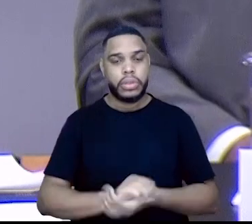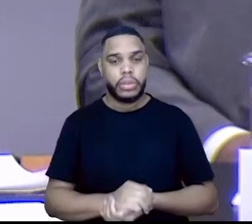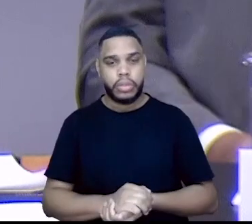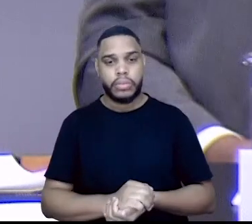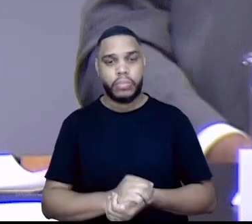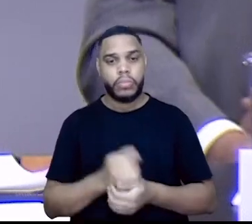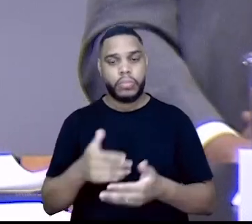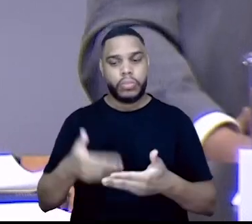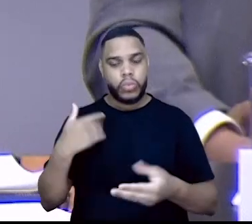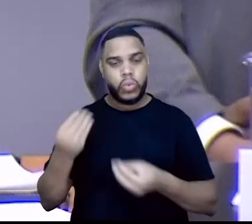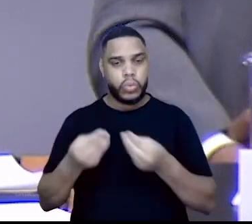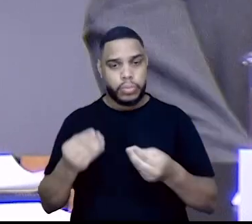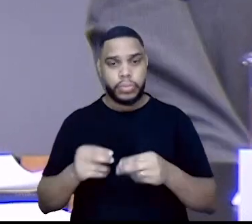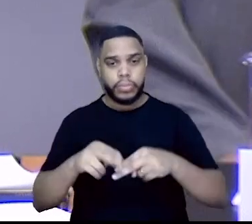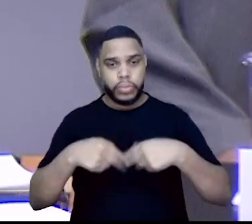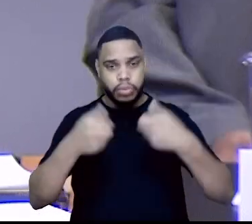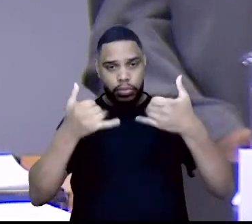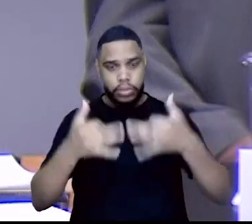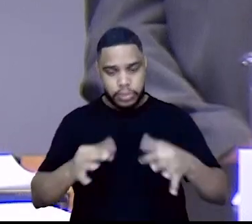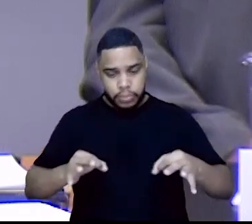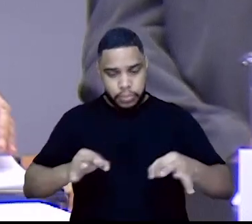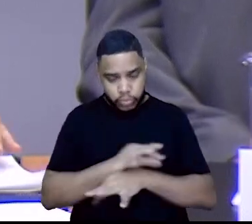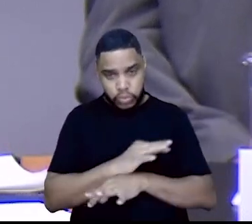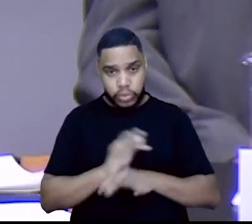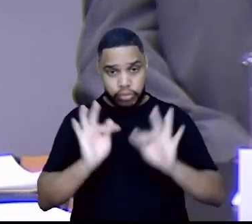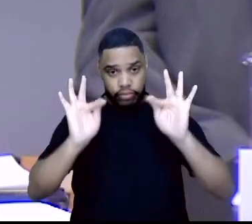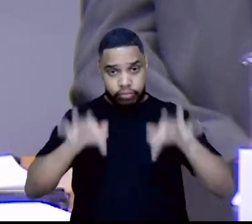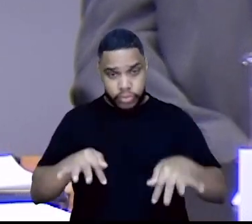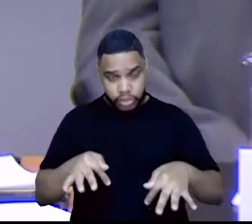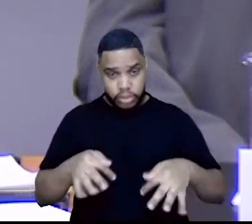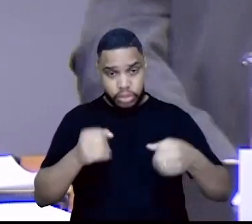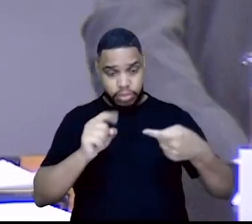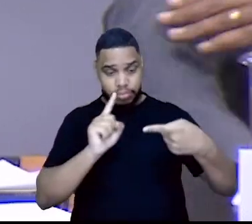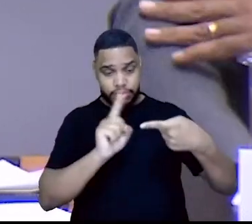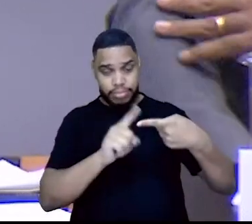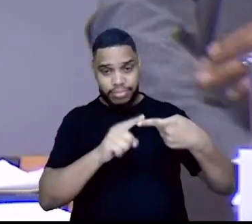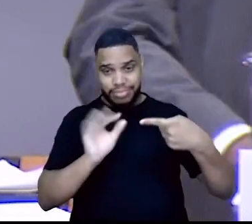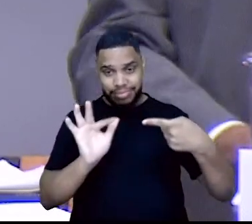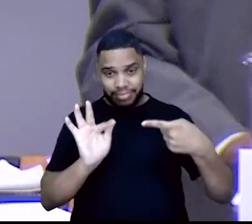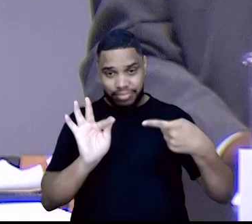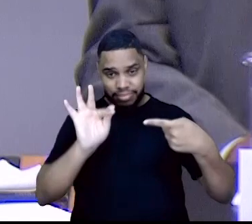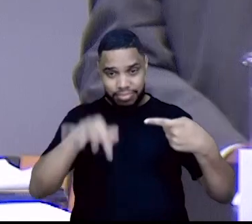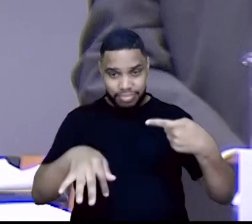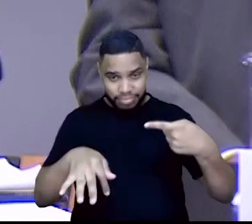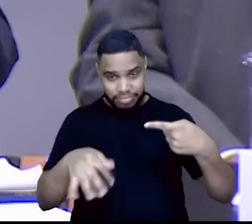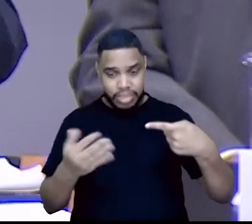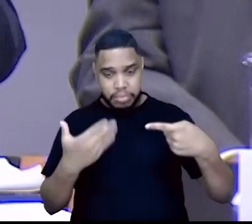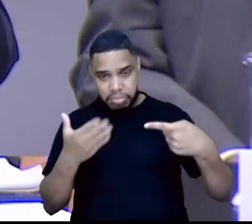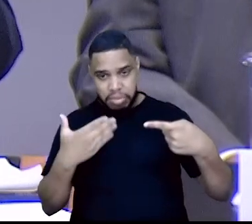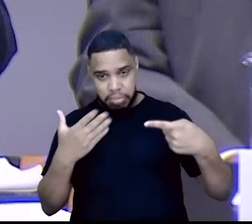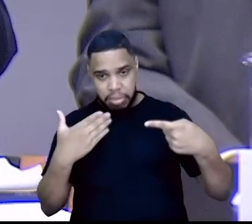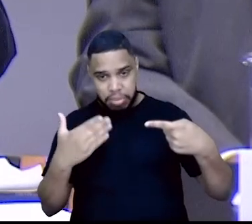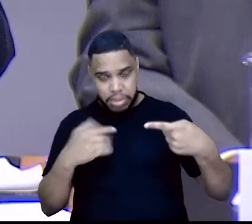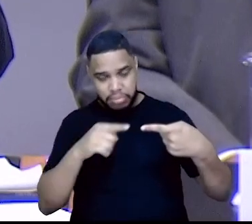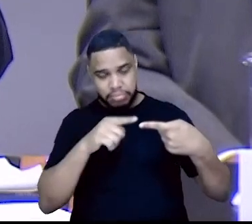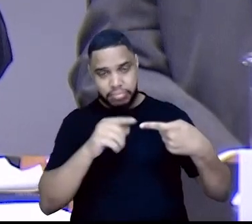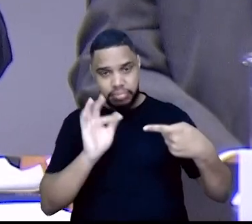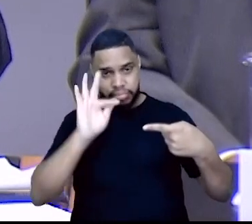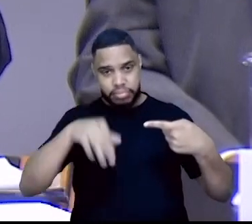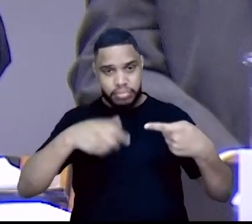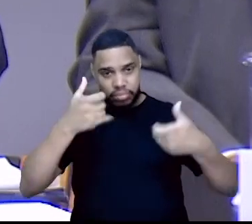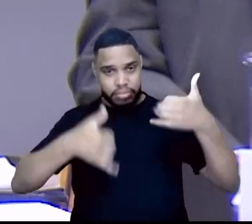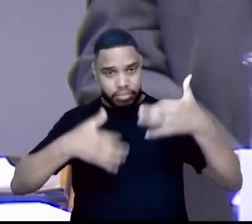precedentes. Portanto, aqui encerro a primeira parte da nossa conversa, discutindo um